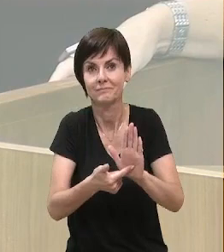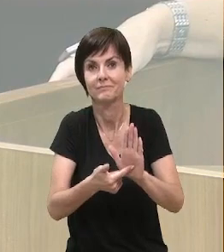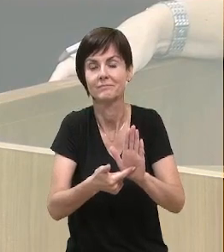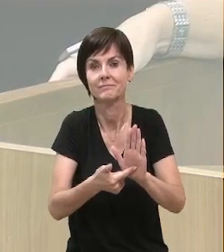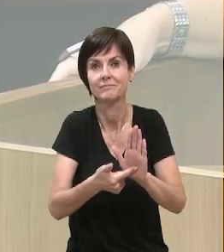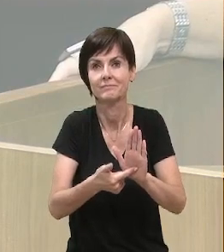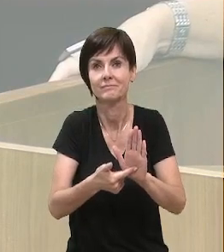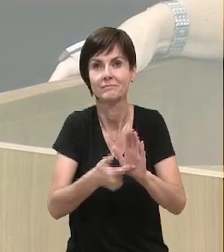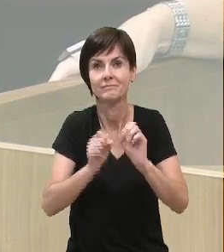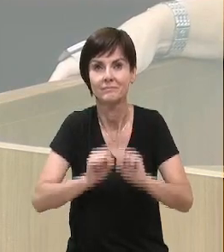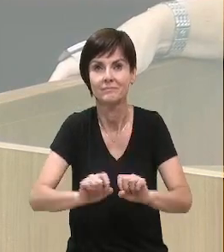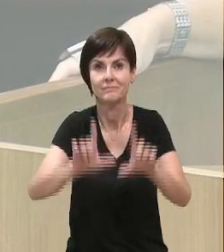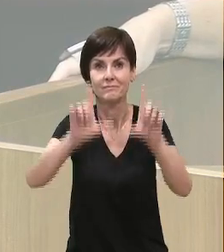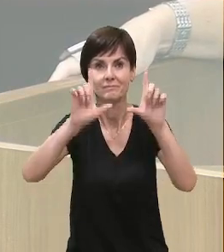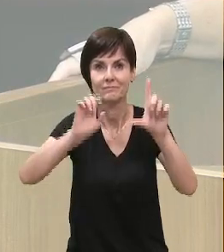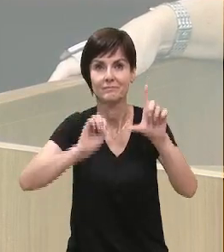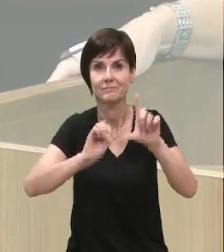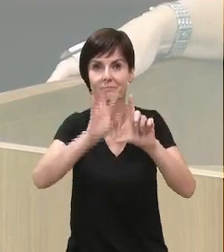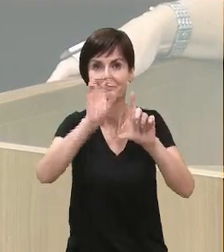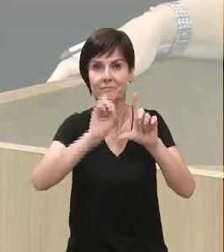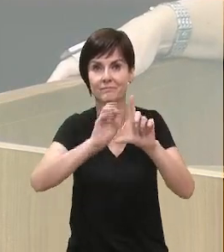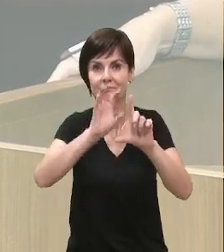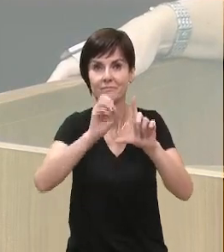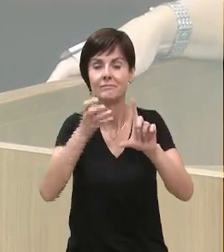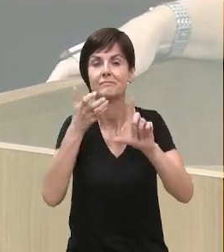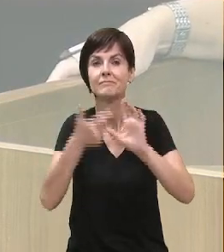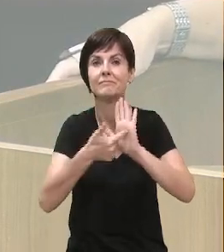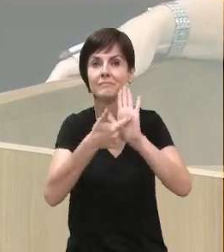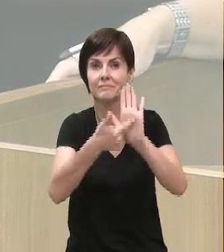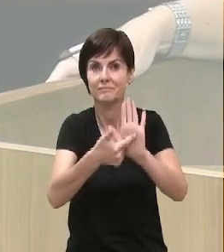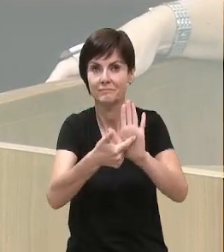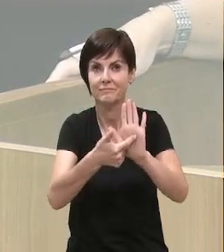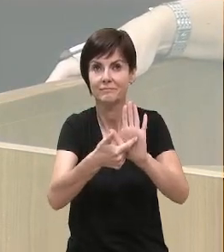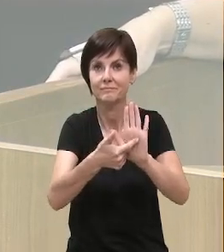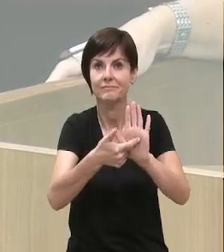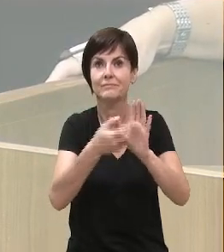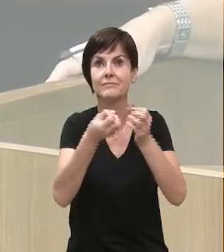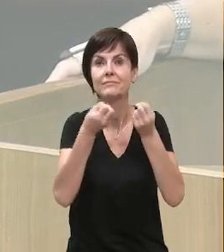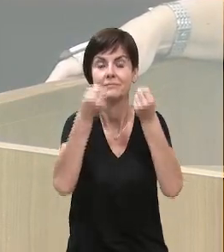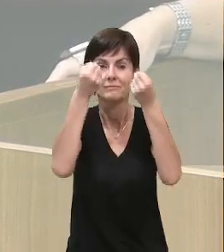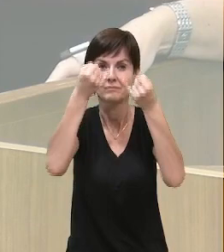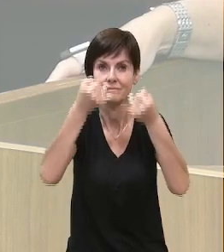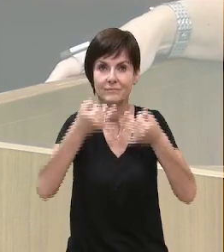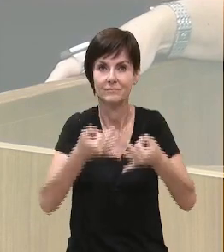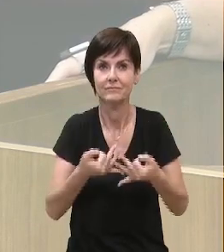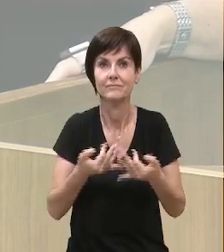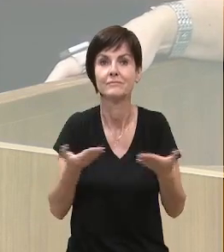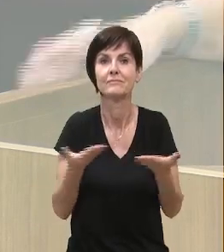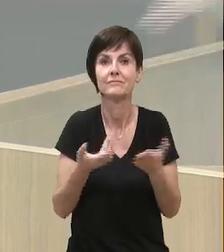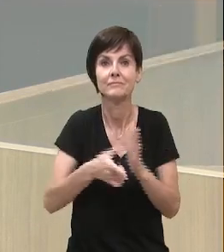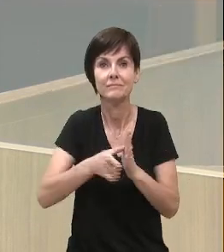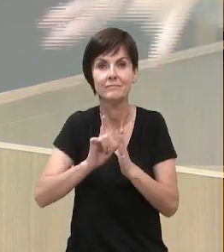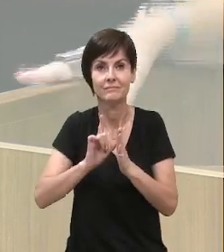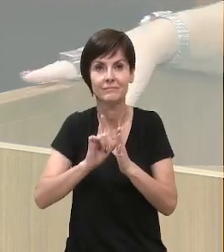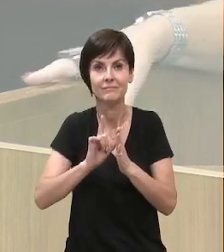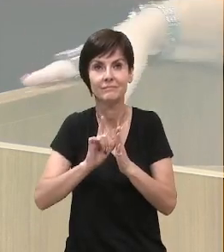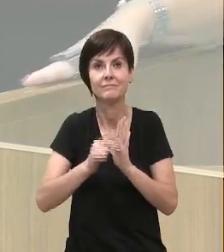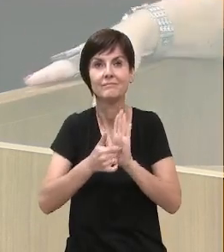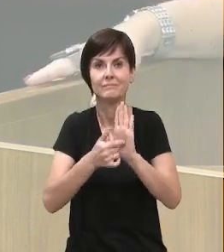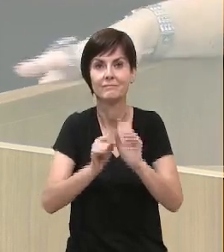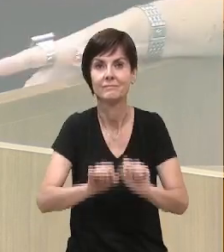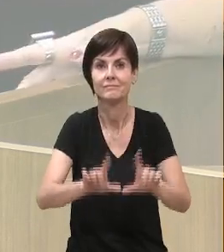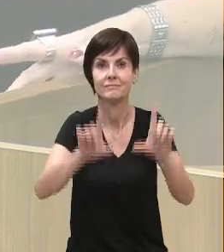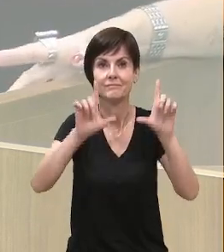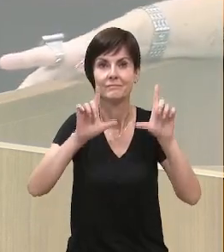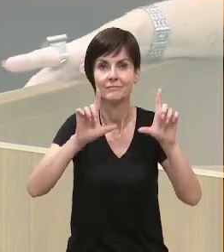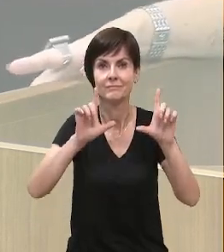os slides conforme o previsto, eu apenas anuncio, né, de antemão, agora sim, mas